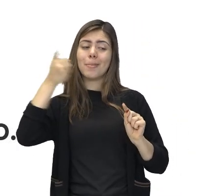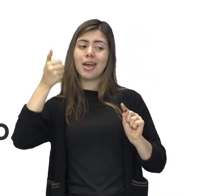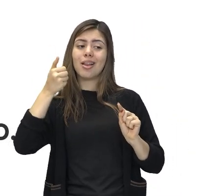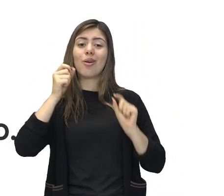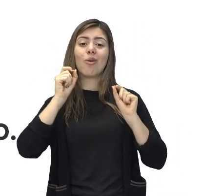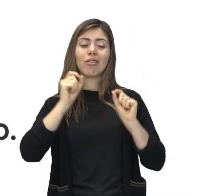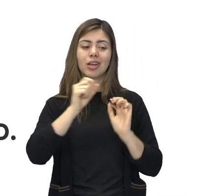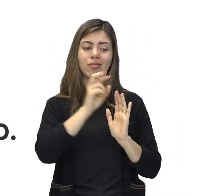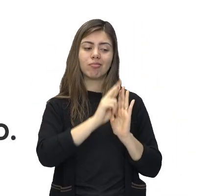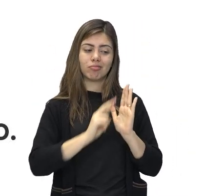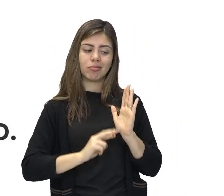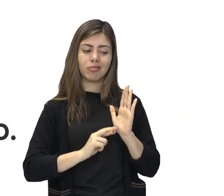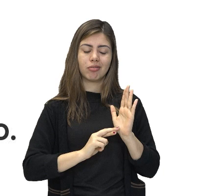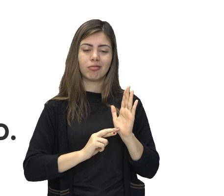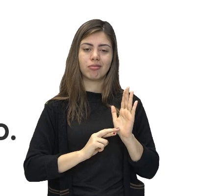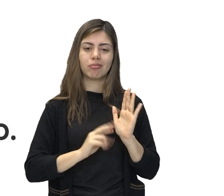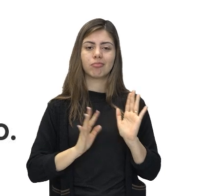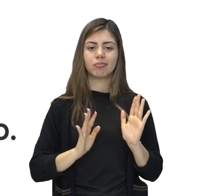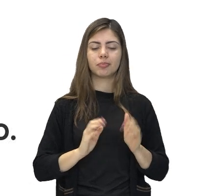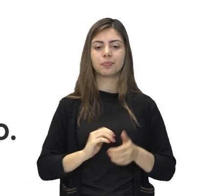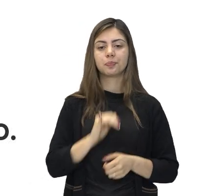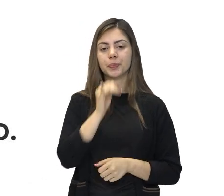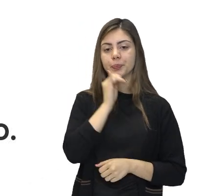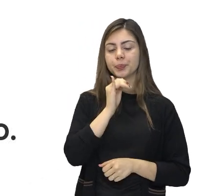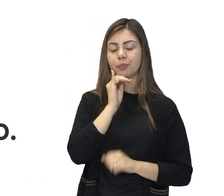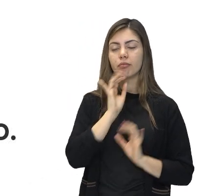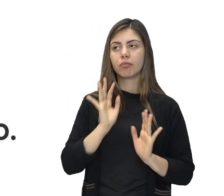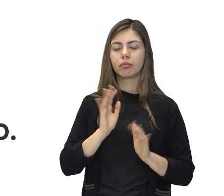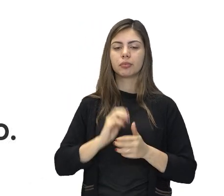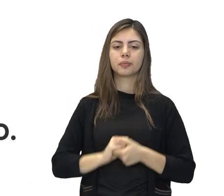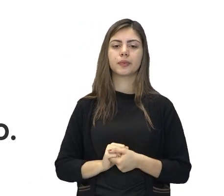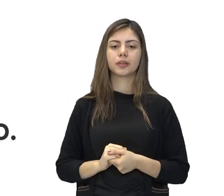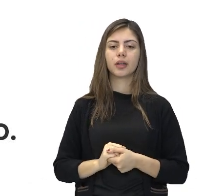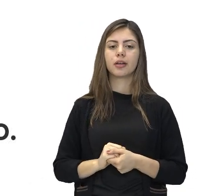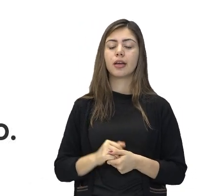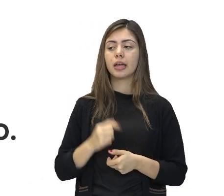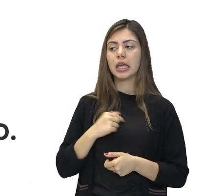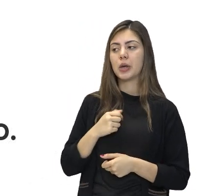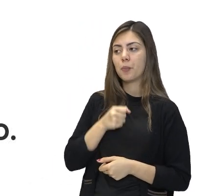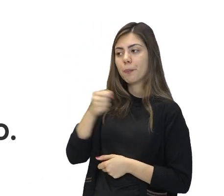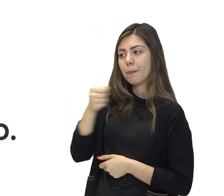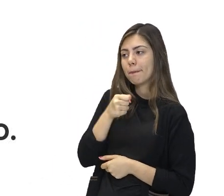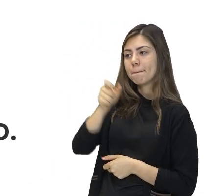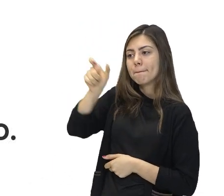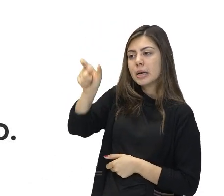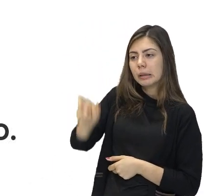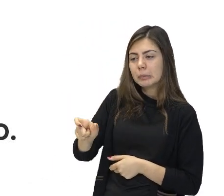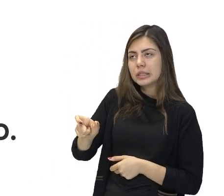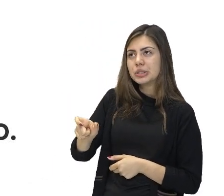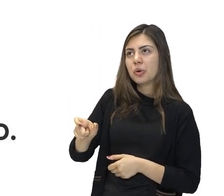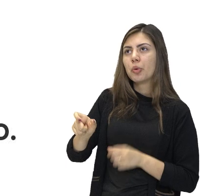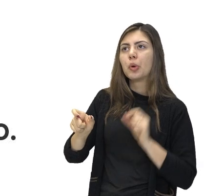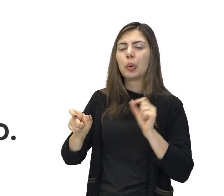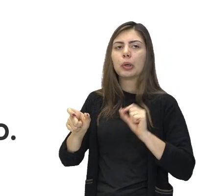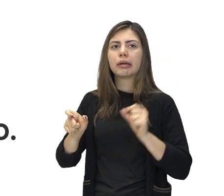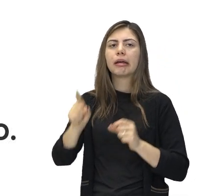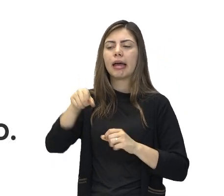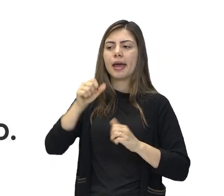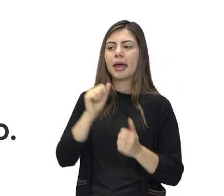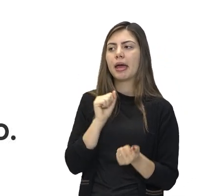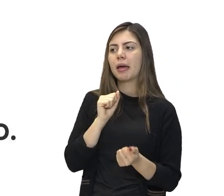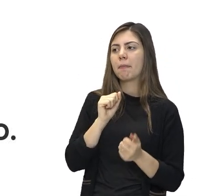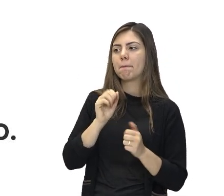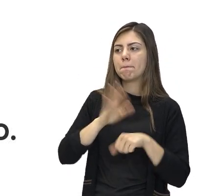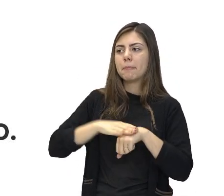ok? Então, por exemplo, eu posso entrevistar alguém que realizou uma atividade de grande